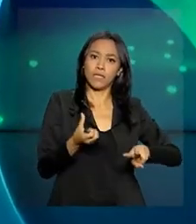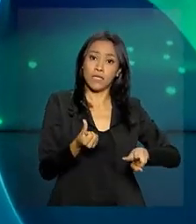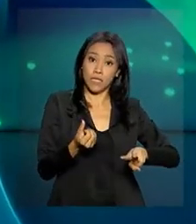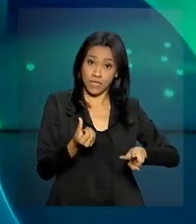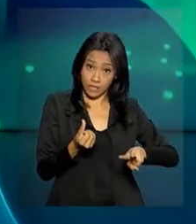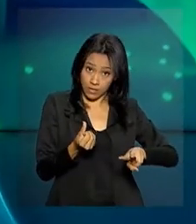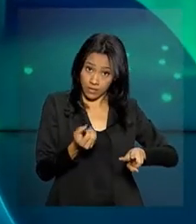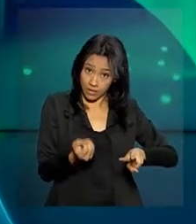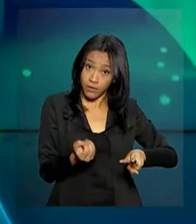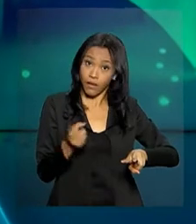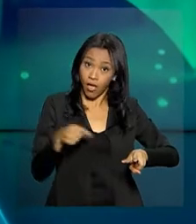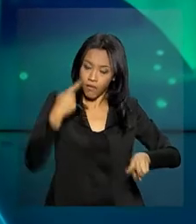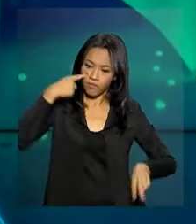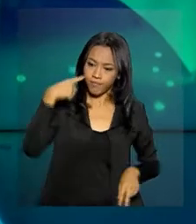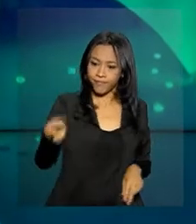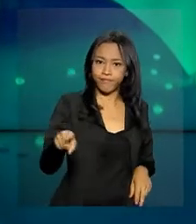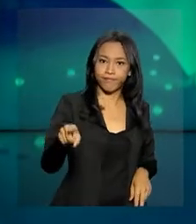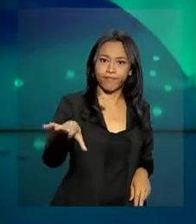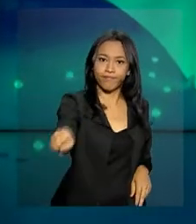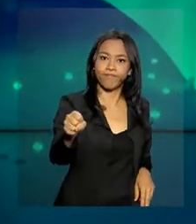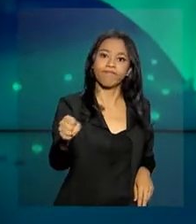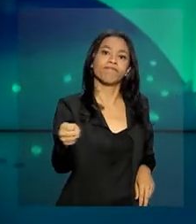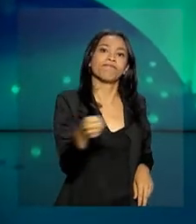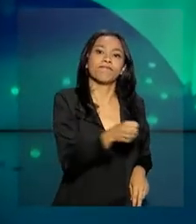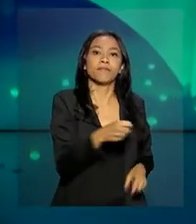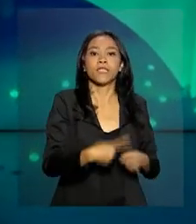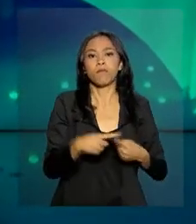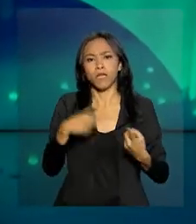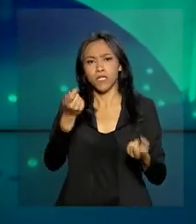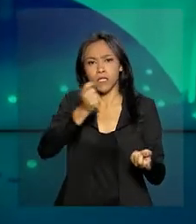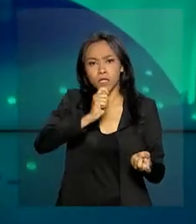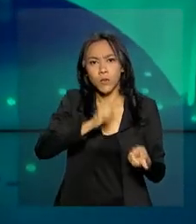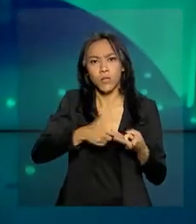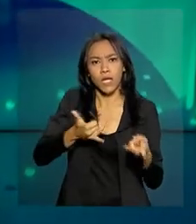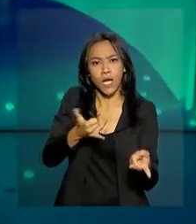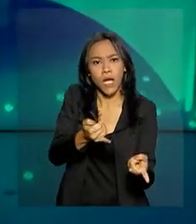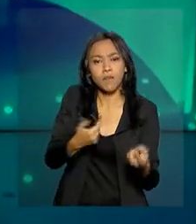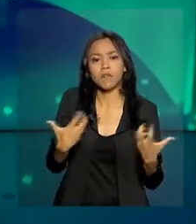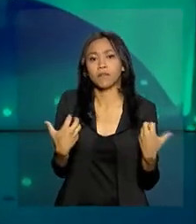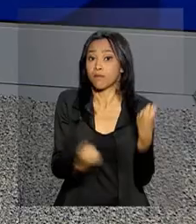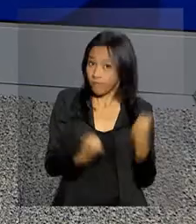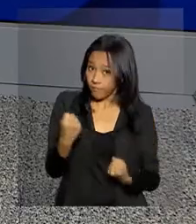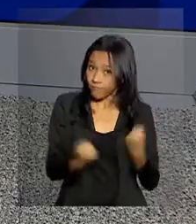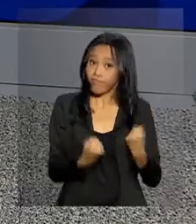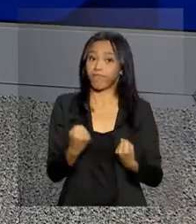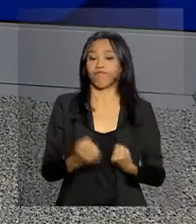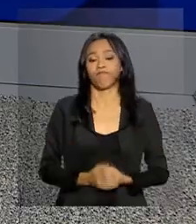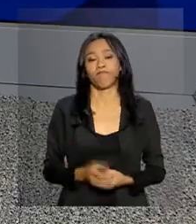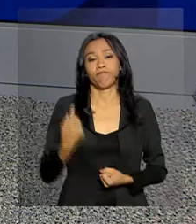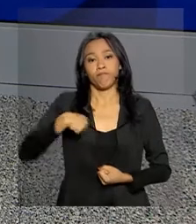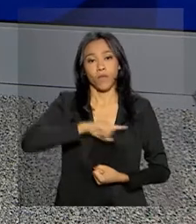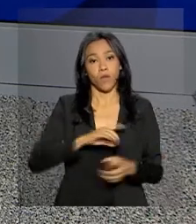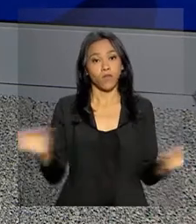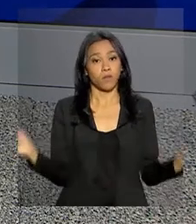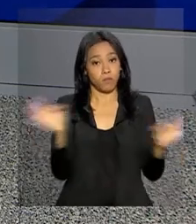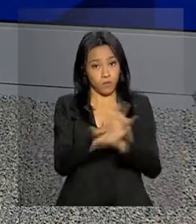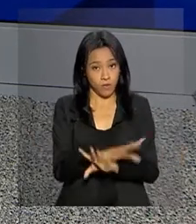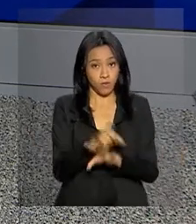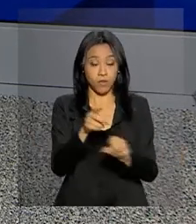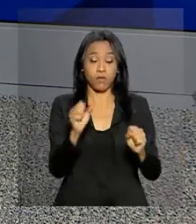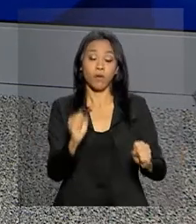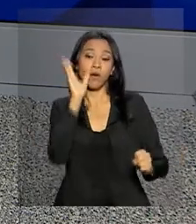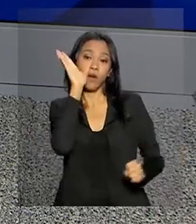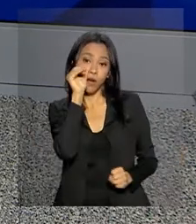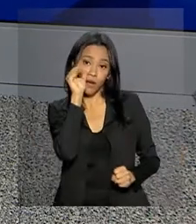flagrante além disso também foram apreendidas armas drogas e veículos nós ficamos por aqui você acompanha nossa